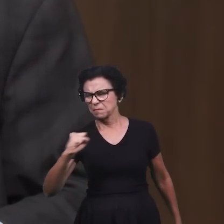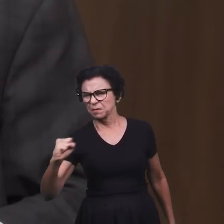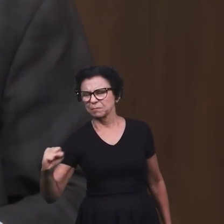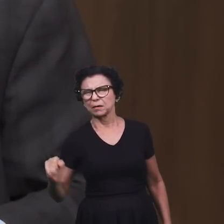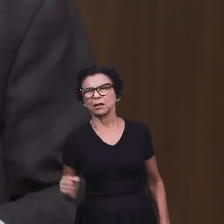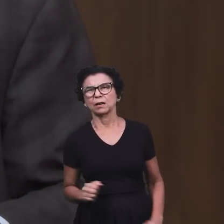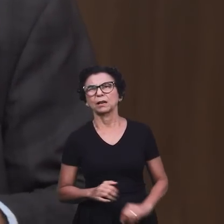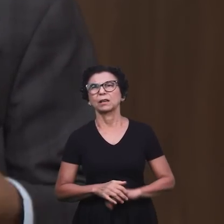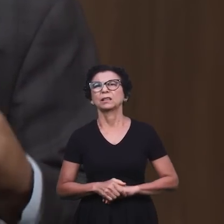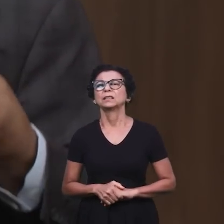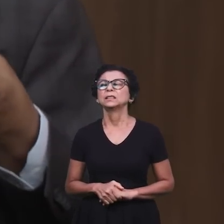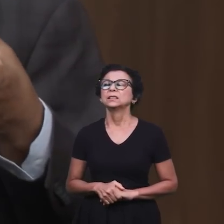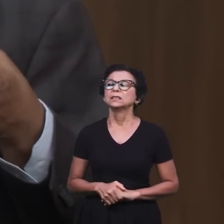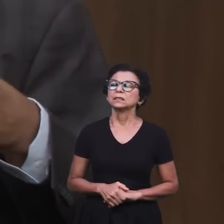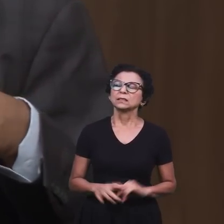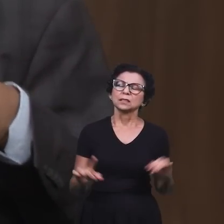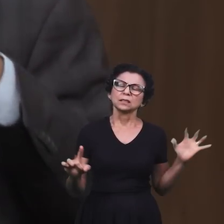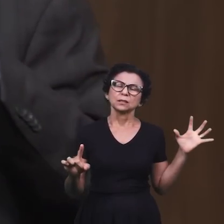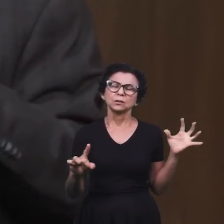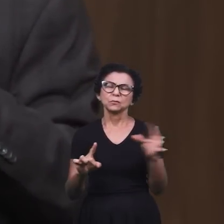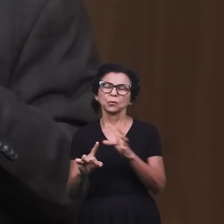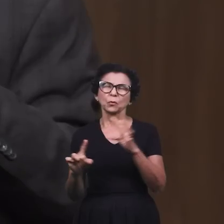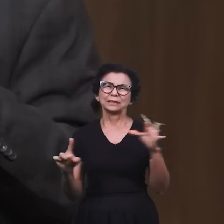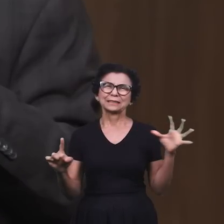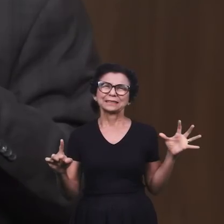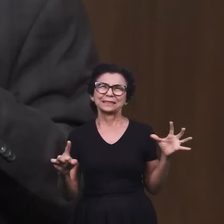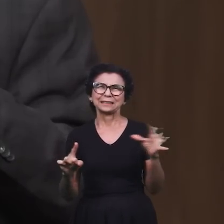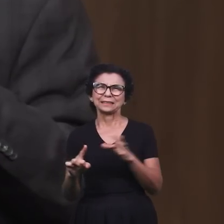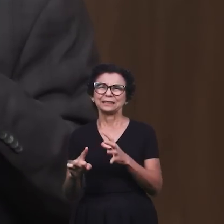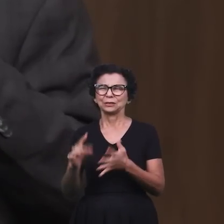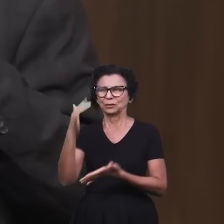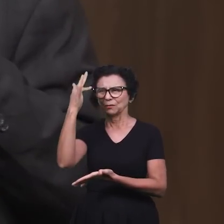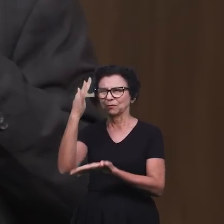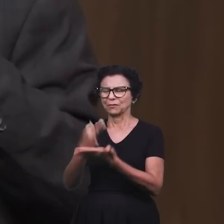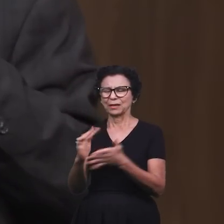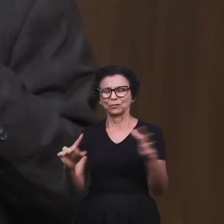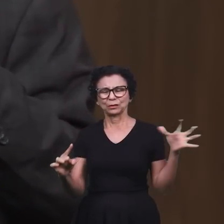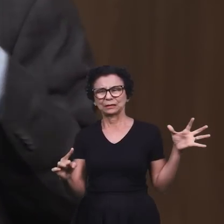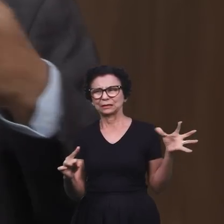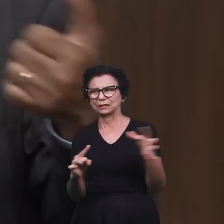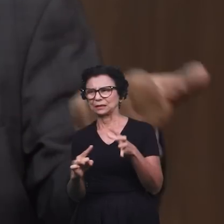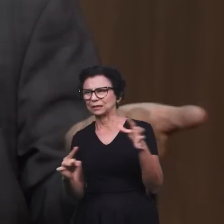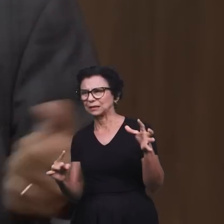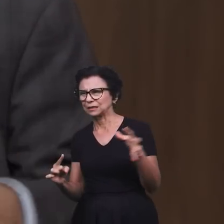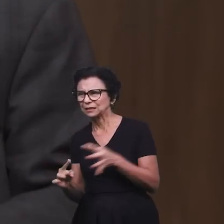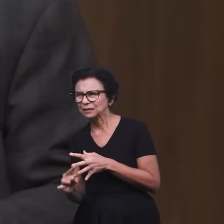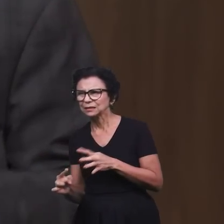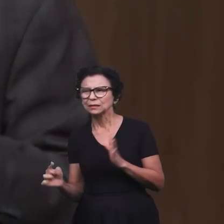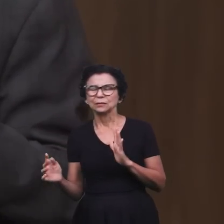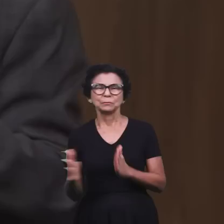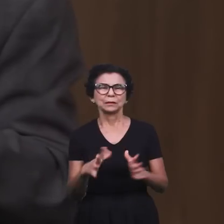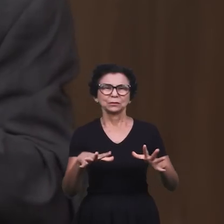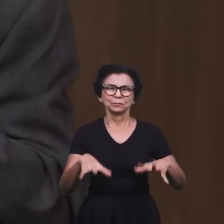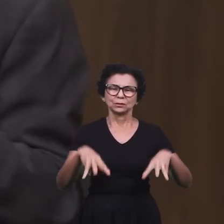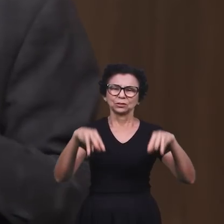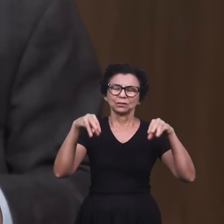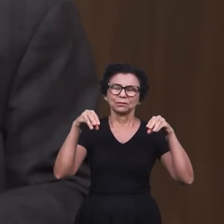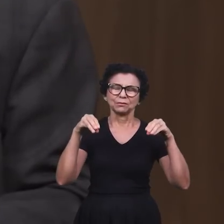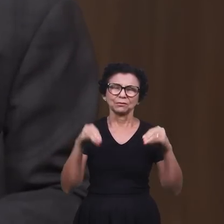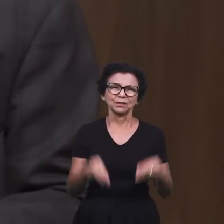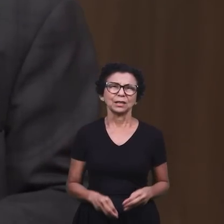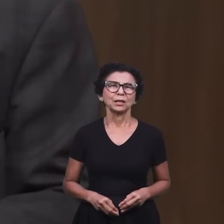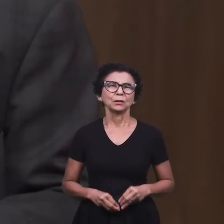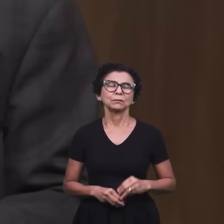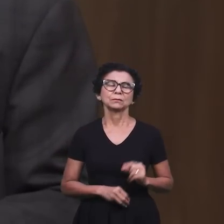corrompendo a fé, seja colocando no poder, quando Constantino juntou com o poder ali, seja de uma forma, a época medieval, foi a época dura. Então, de todas as